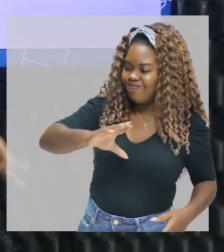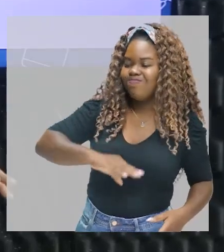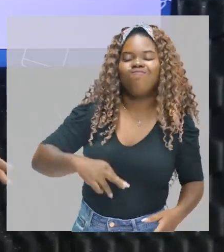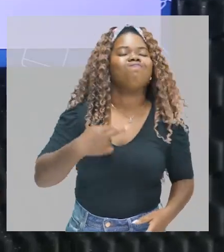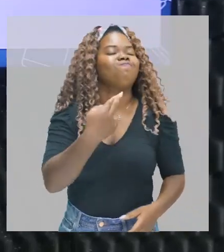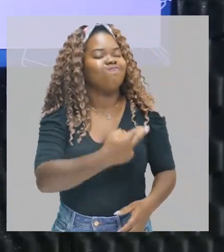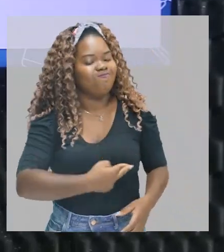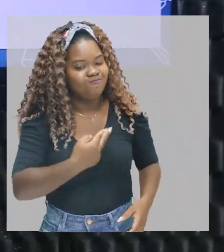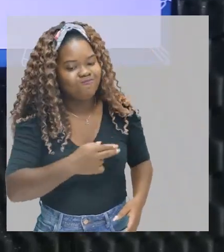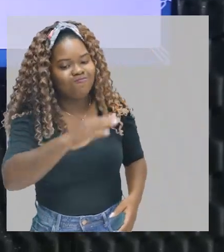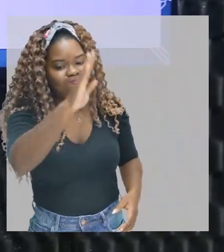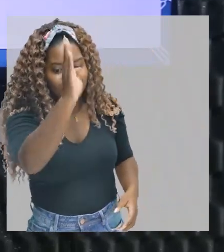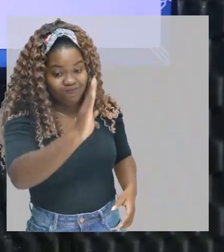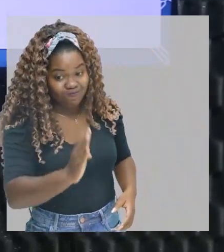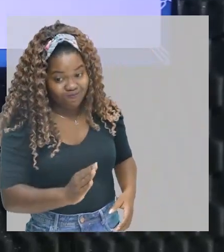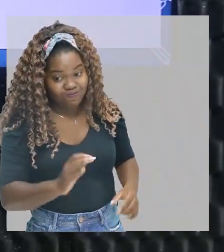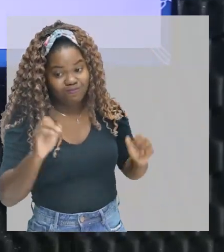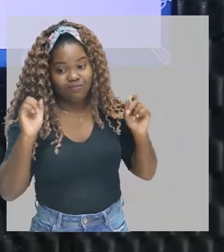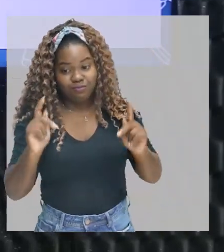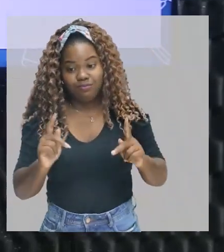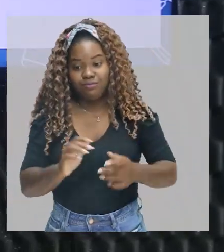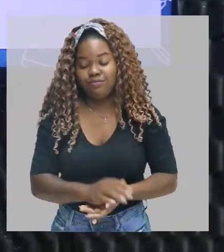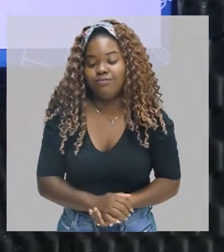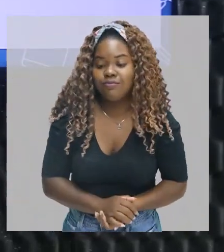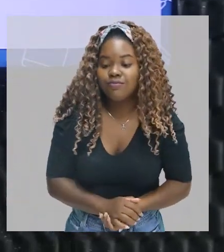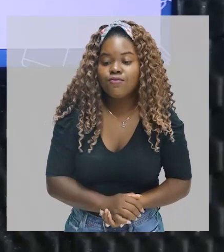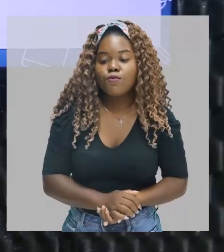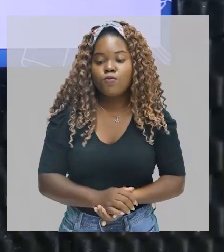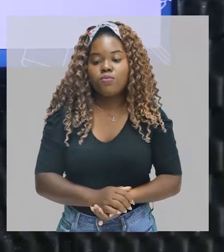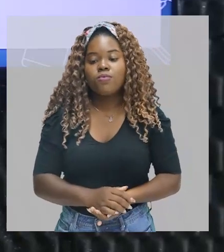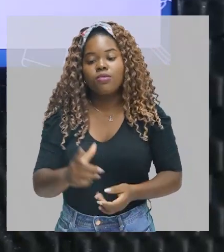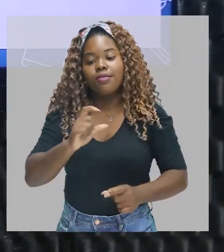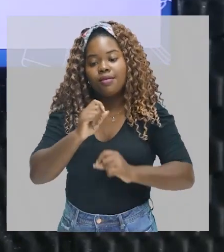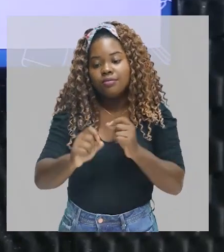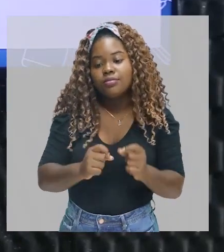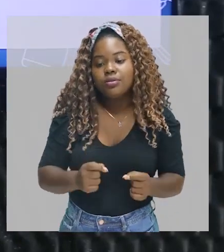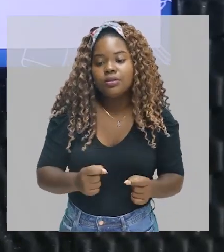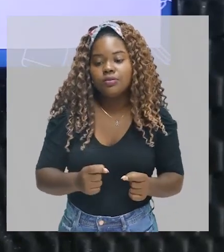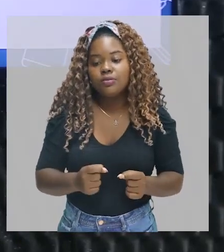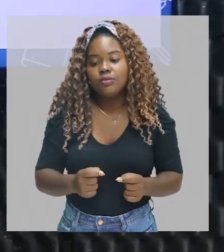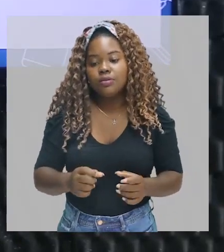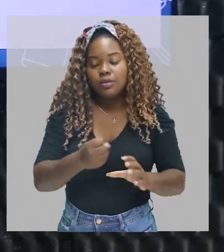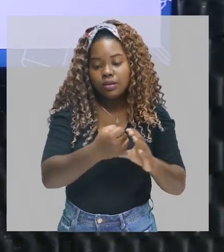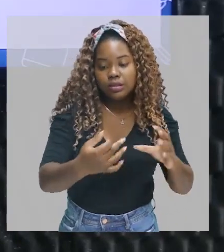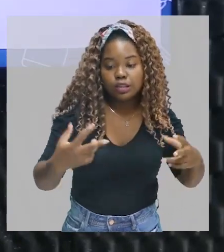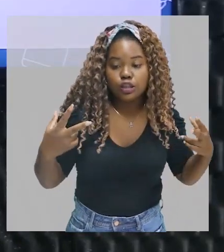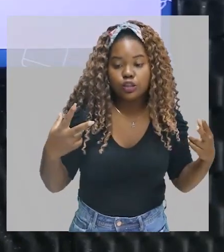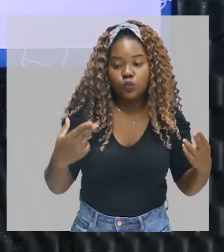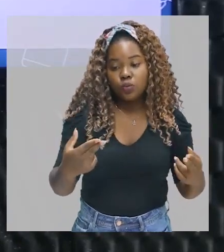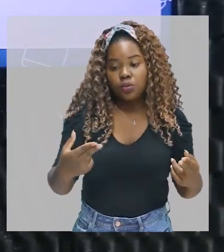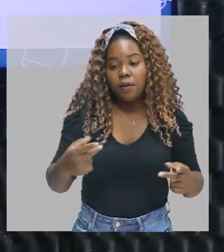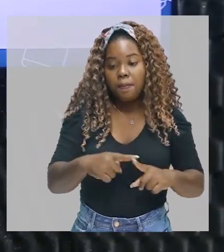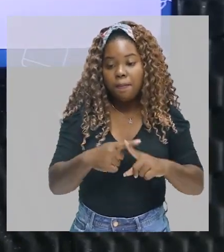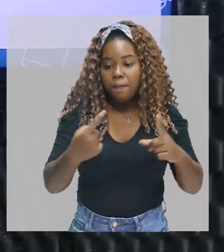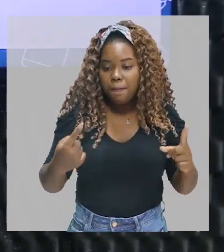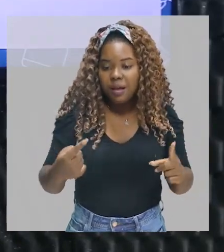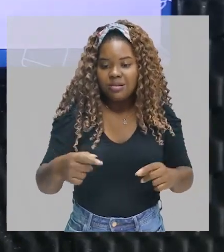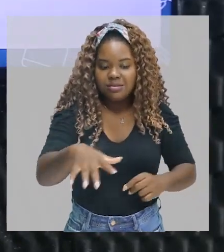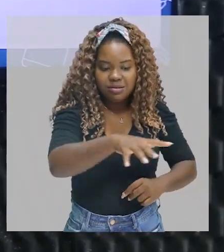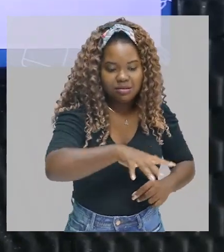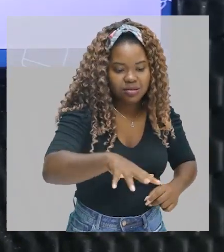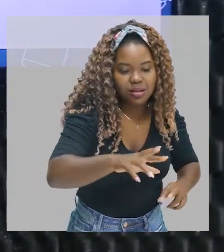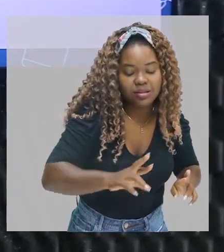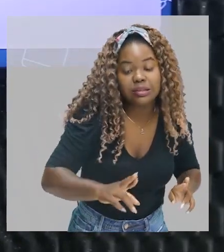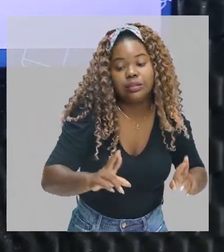o romantismo brasileiro, tá bom? Então, embora nós tenhamos as mesmas características, os cenários